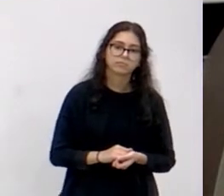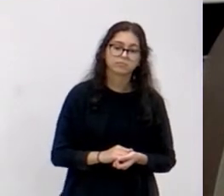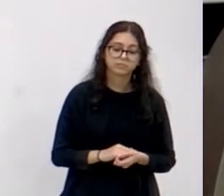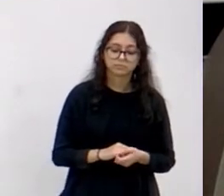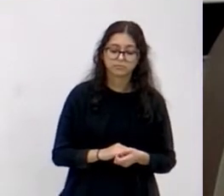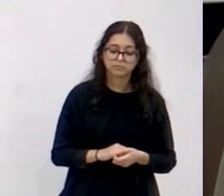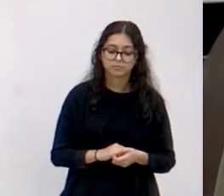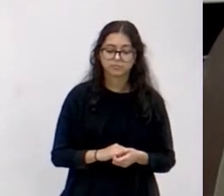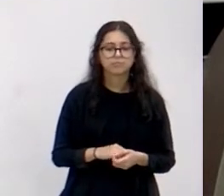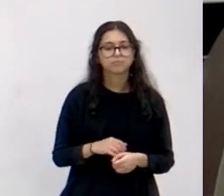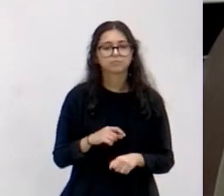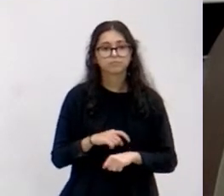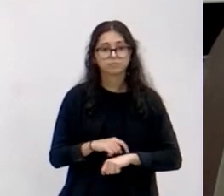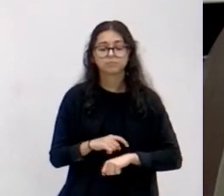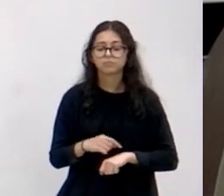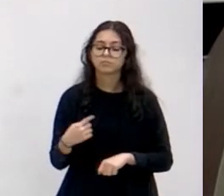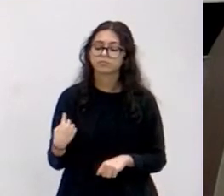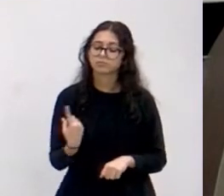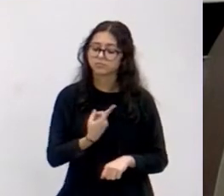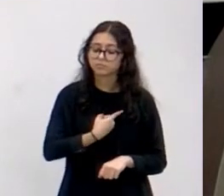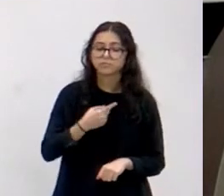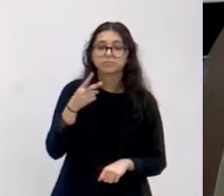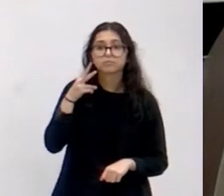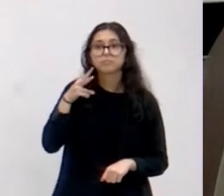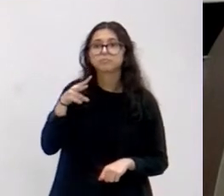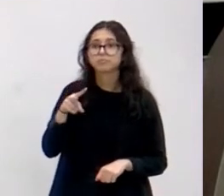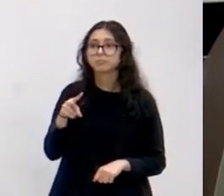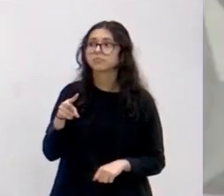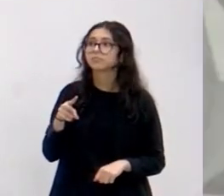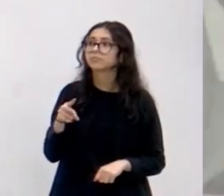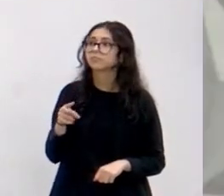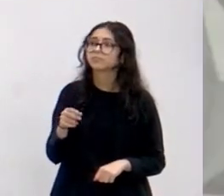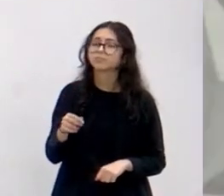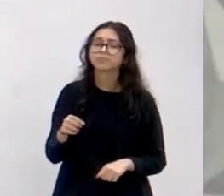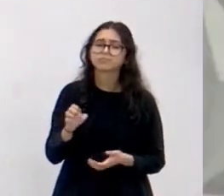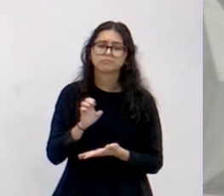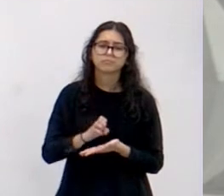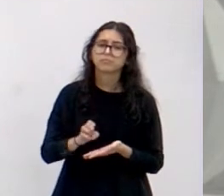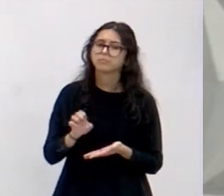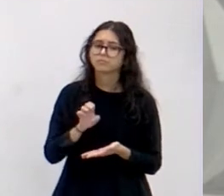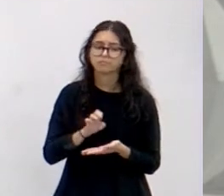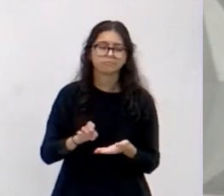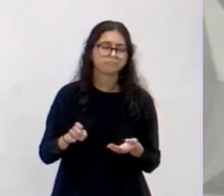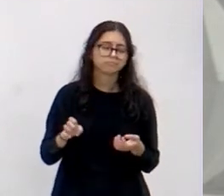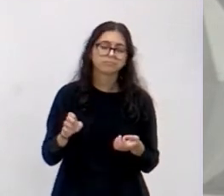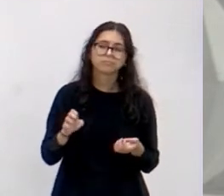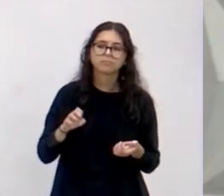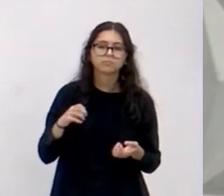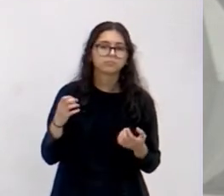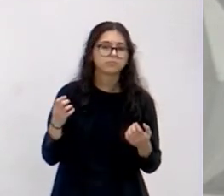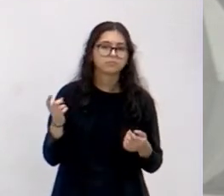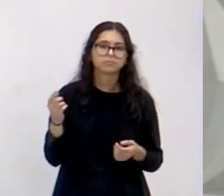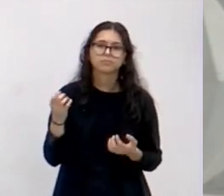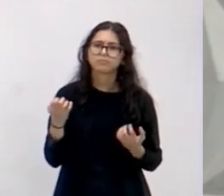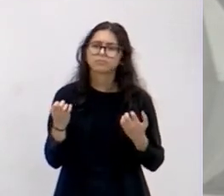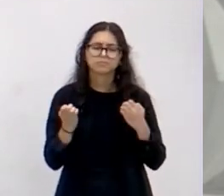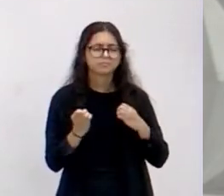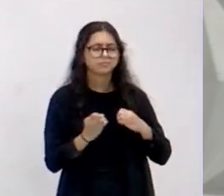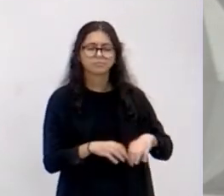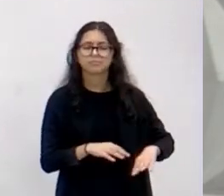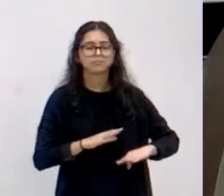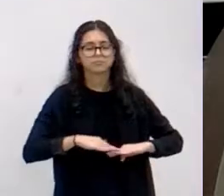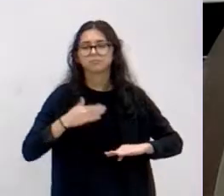nesse momento a gente percebe o alcance do esgotamento você pode está até fazendo a coisa certa mas